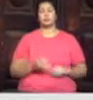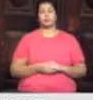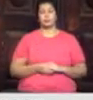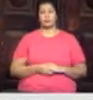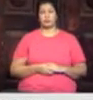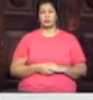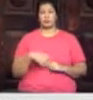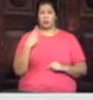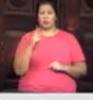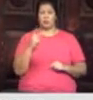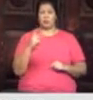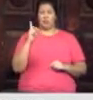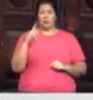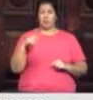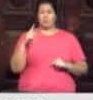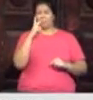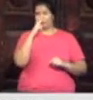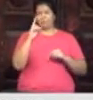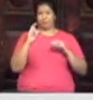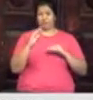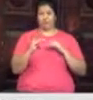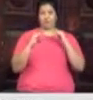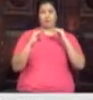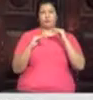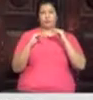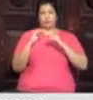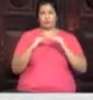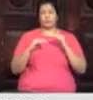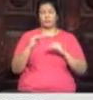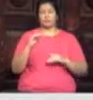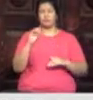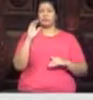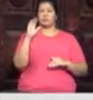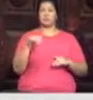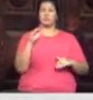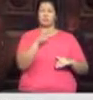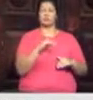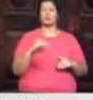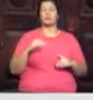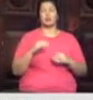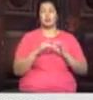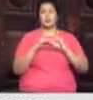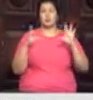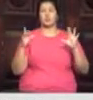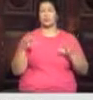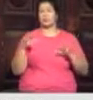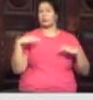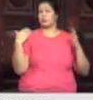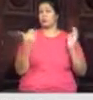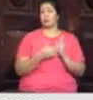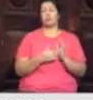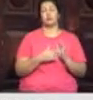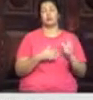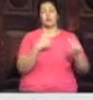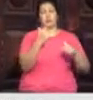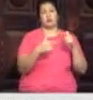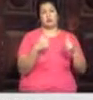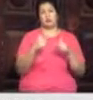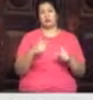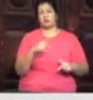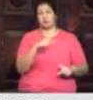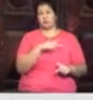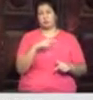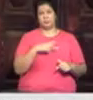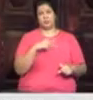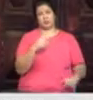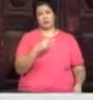ao estimular as sucessivas subcontratações, ao permitir que todos os trabalhadores sejam terceirizados e ao precarizar